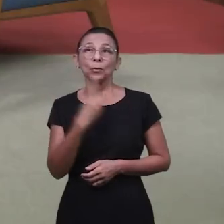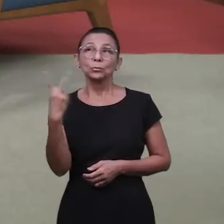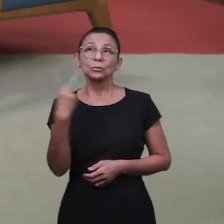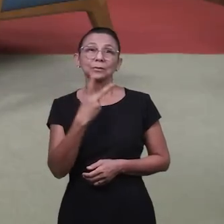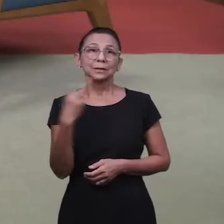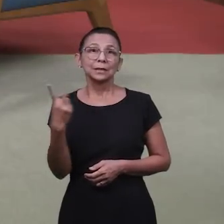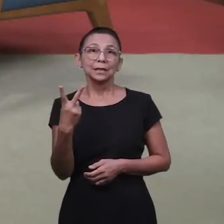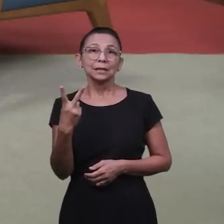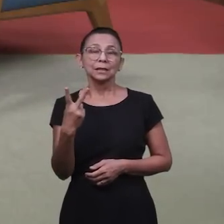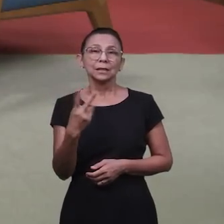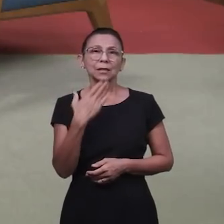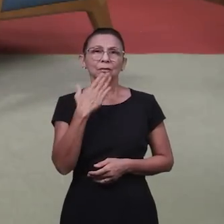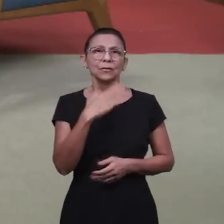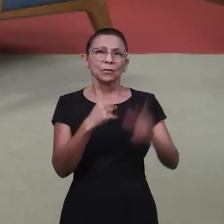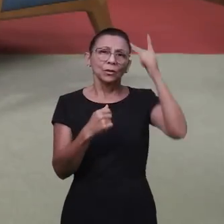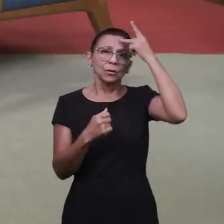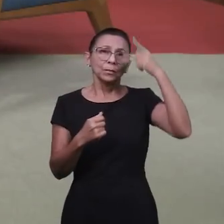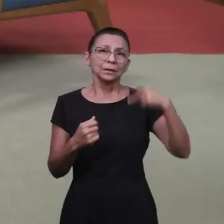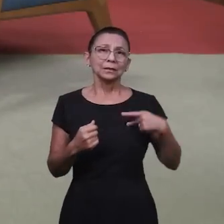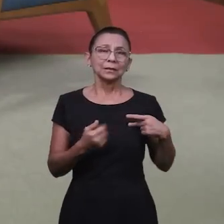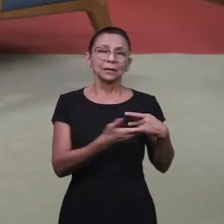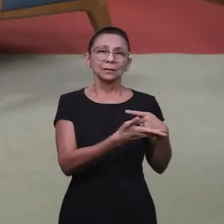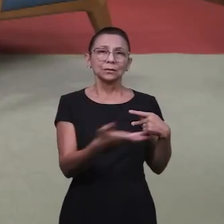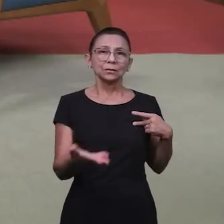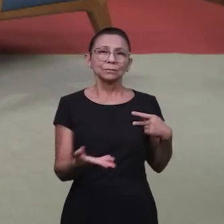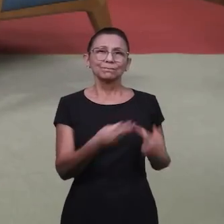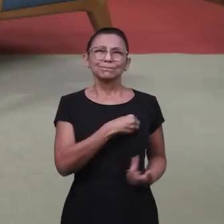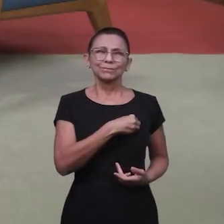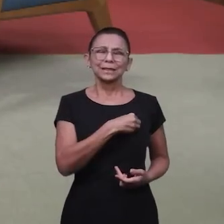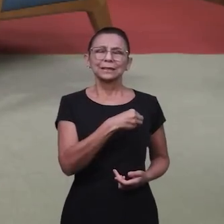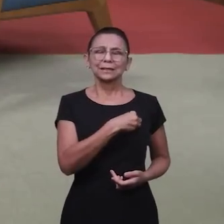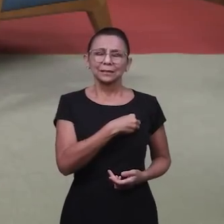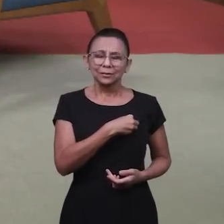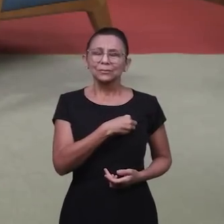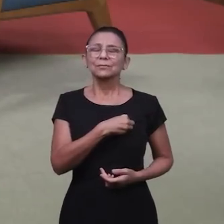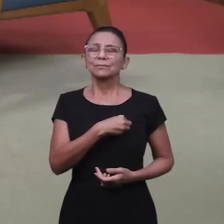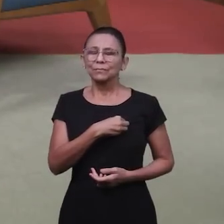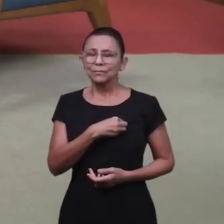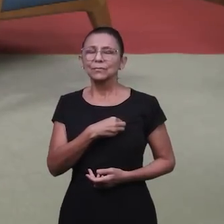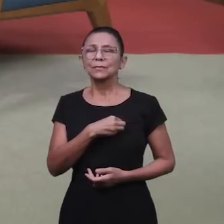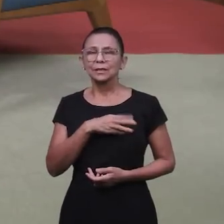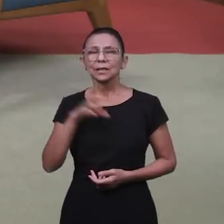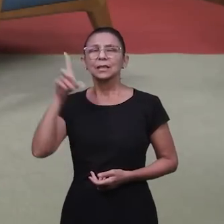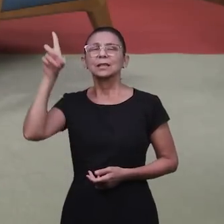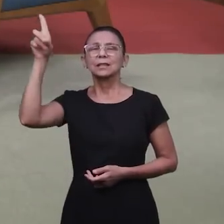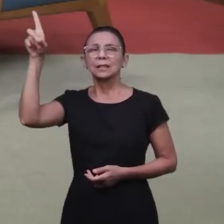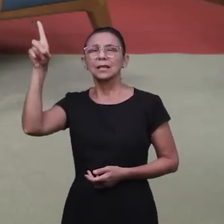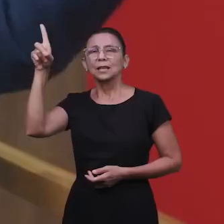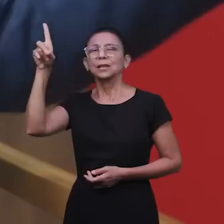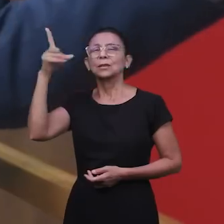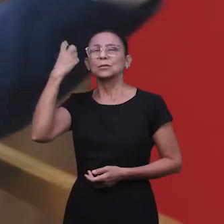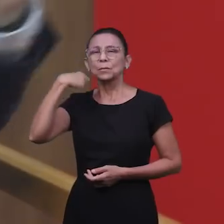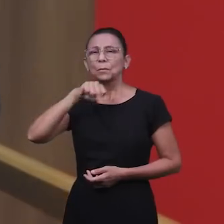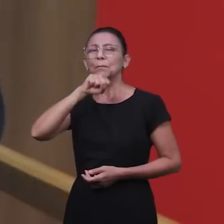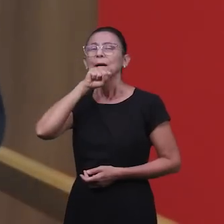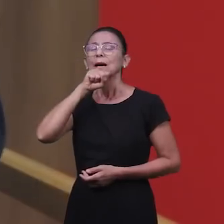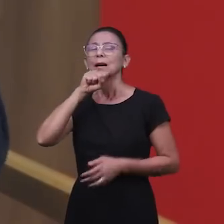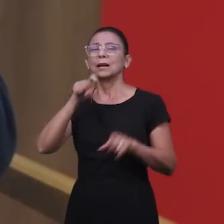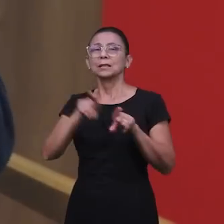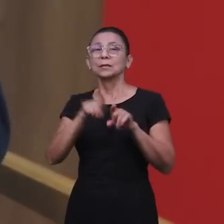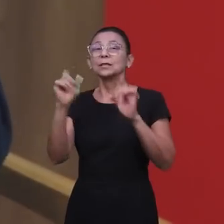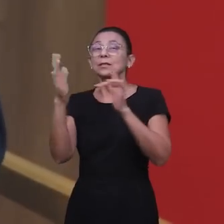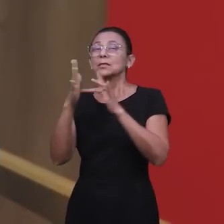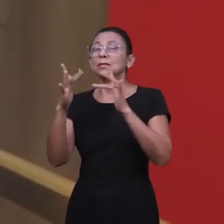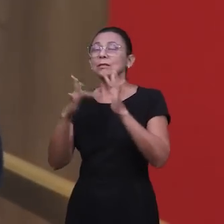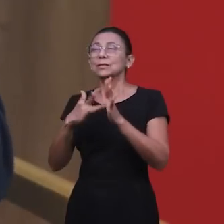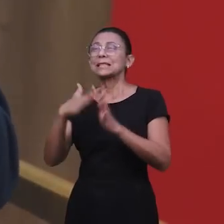A ponto de, mesmo sabendo, Deus sabia, Deus Pai, Jesus,